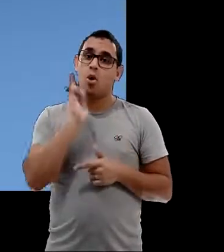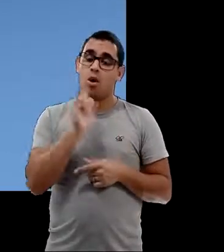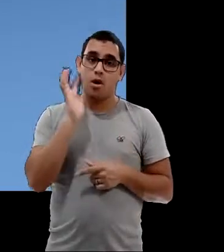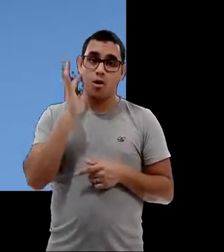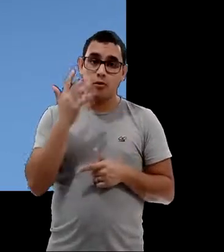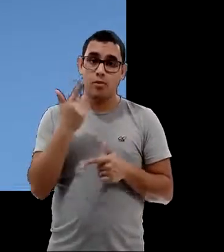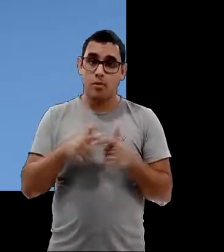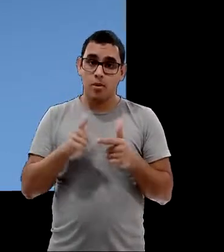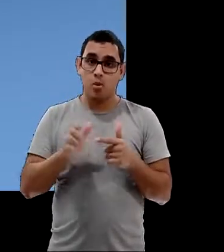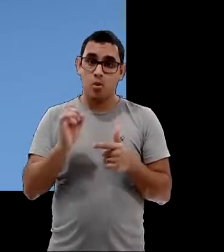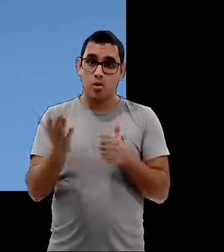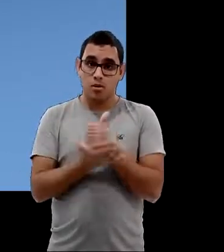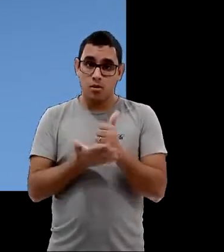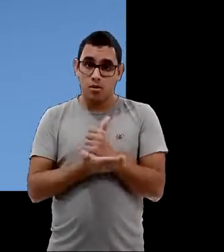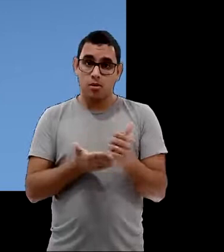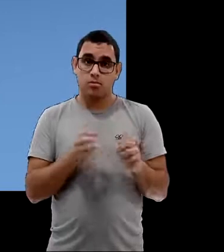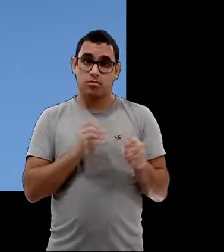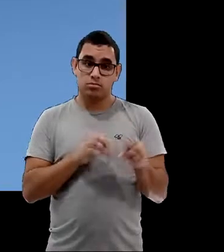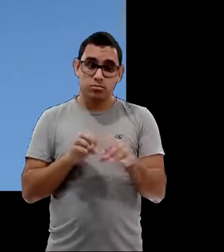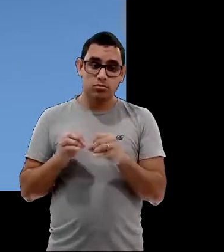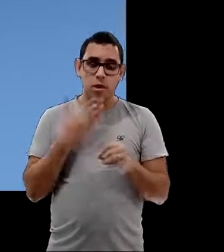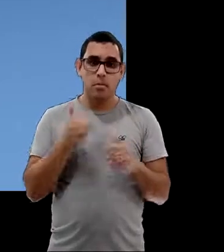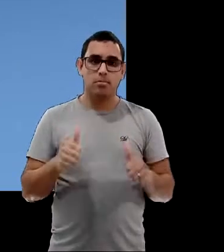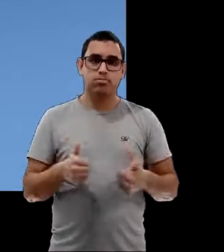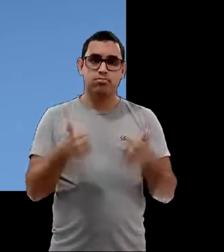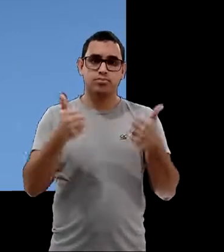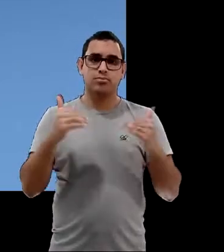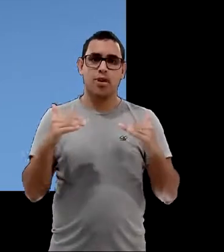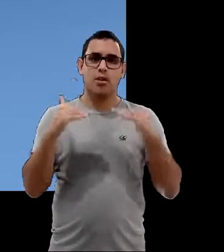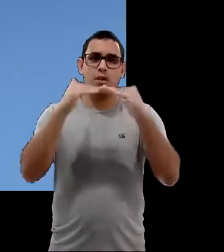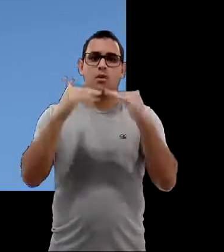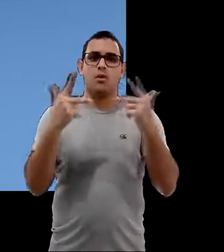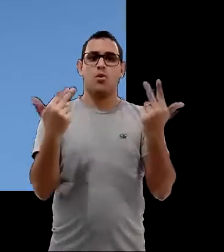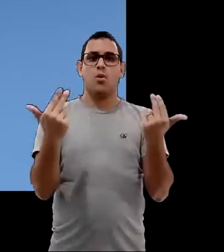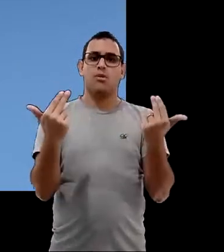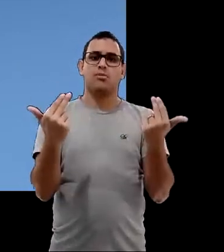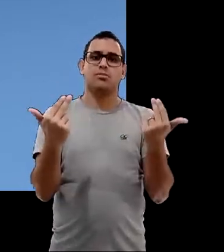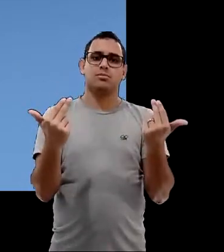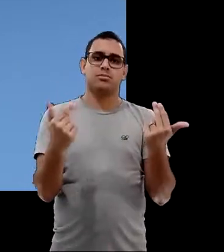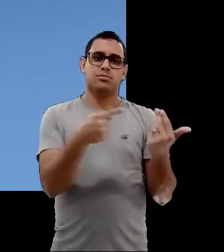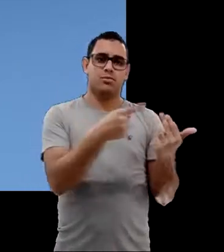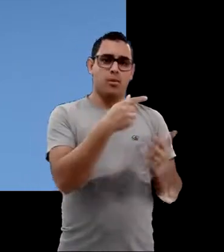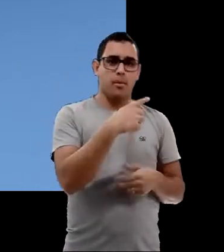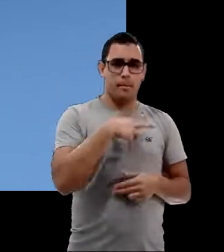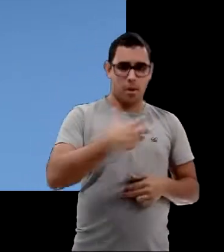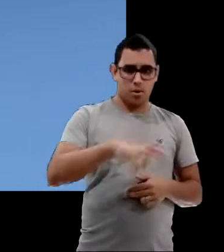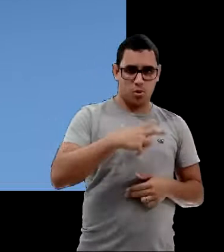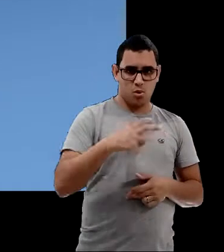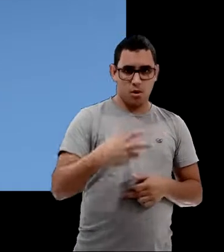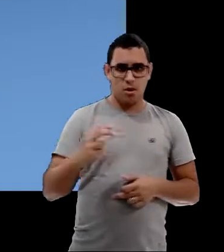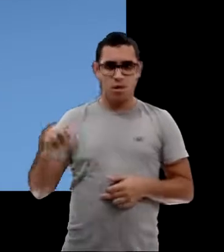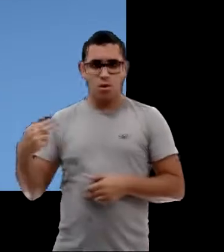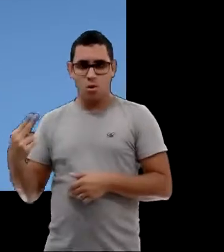só seria resolvido quando a educação básica é pública, tiver a mesma